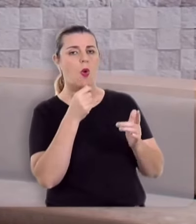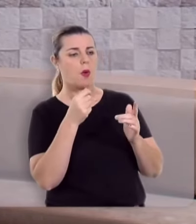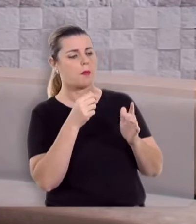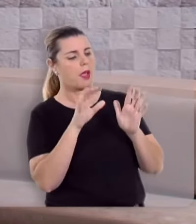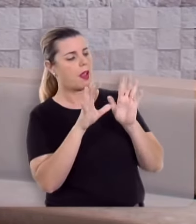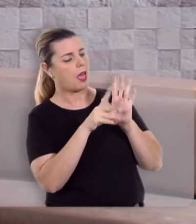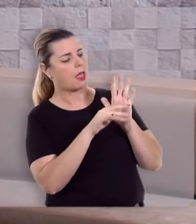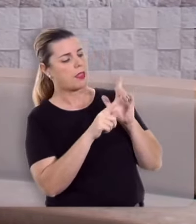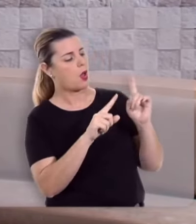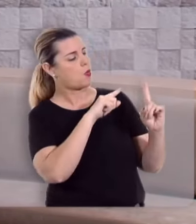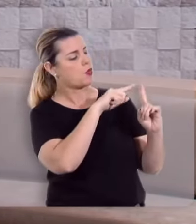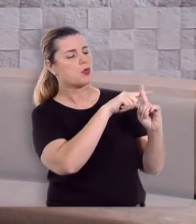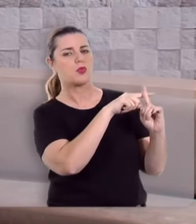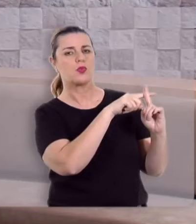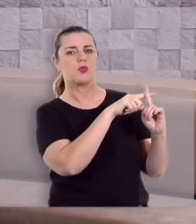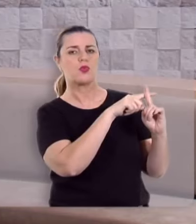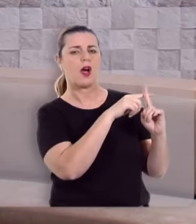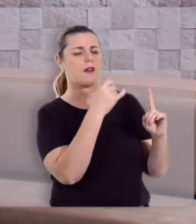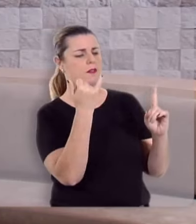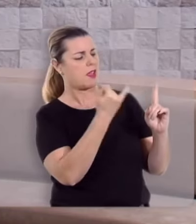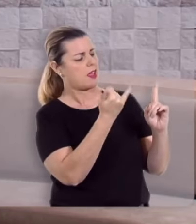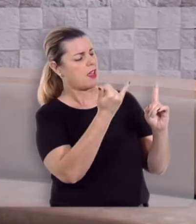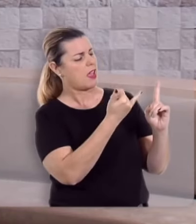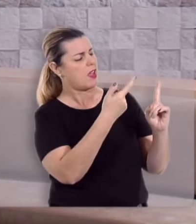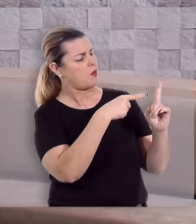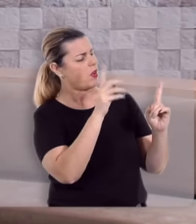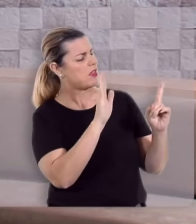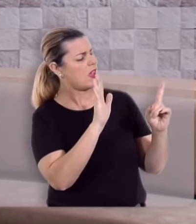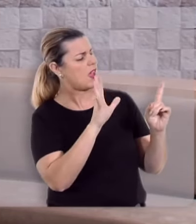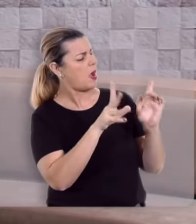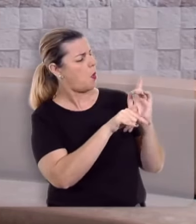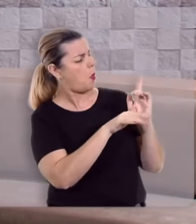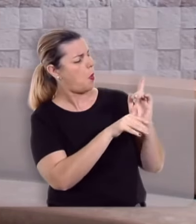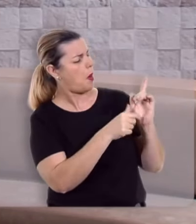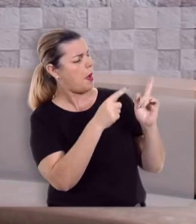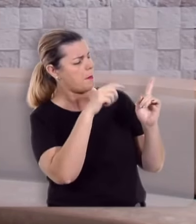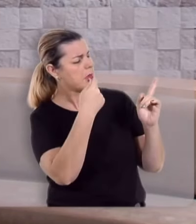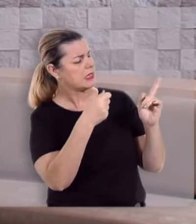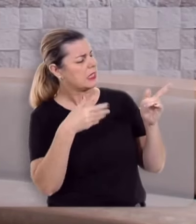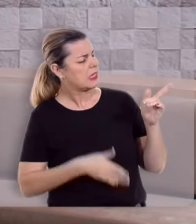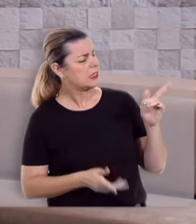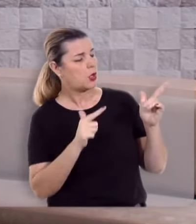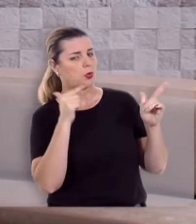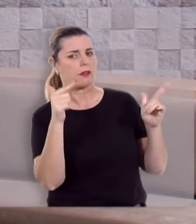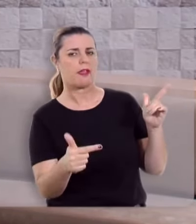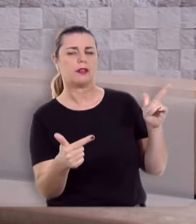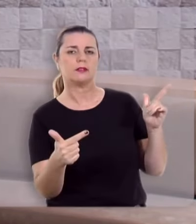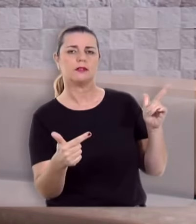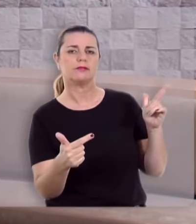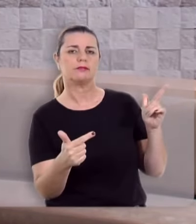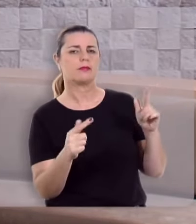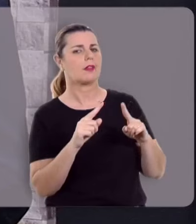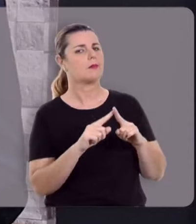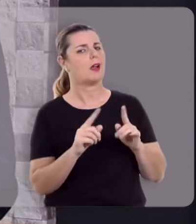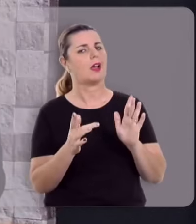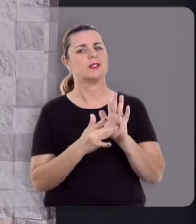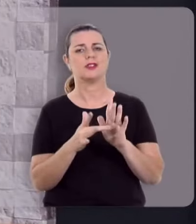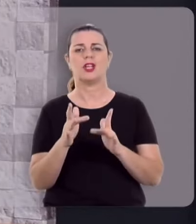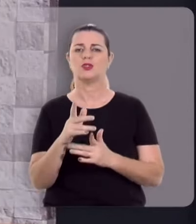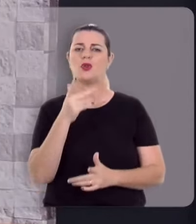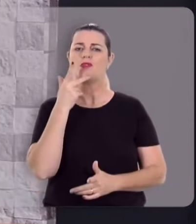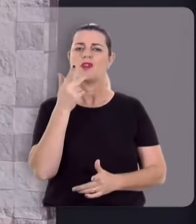não, ele viveu a vida toda na ilegalidade e no crime, ele precisa nascer de novo. mas Jesus falou